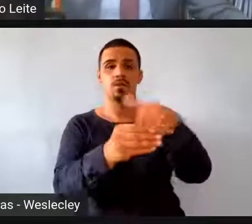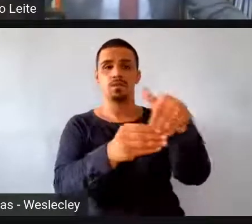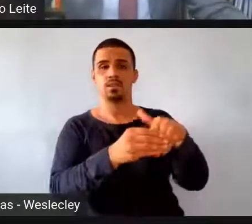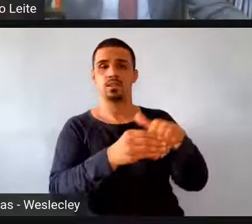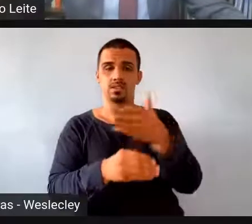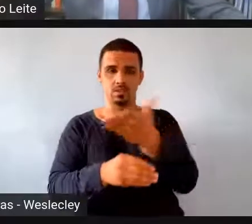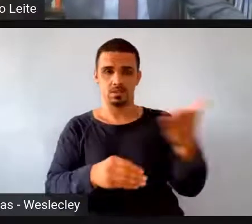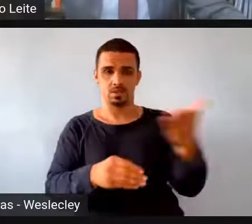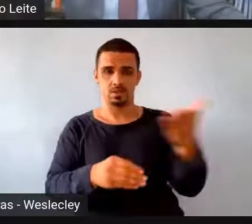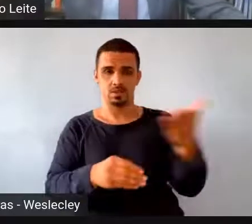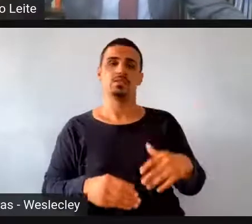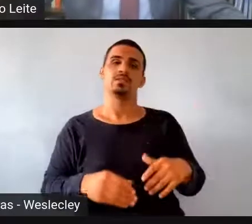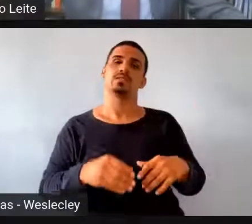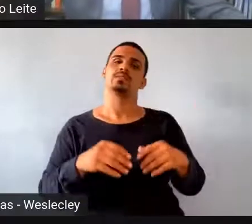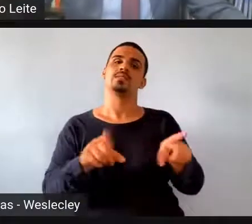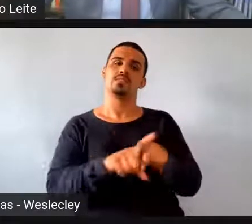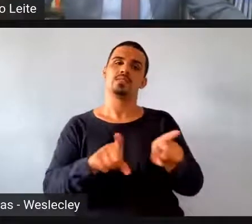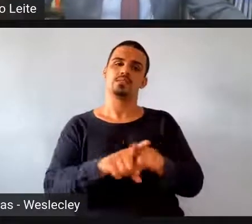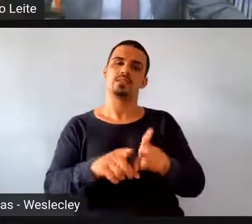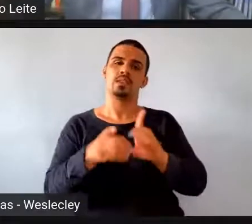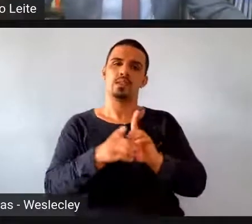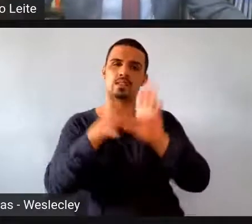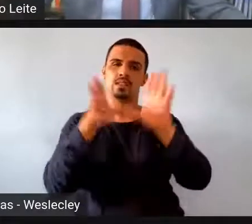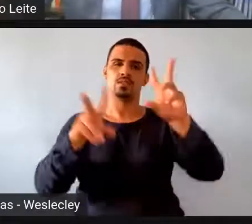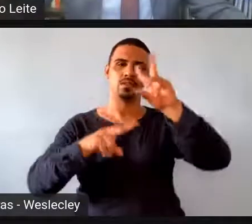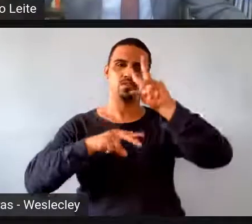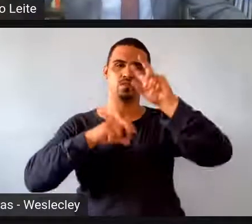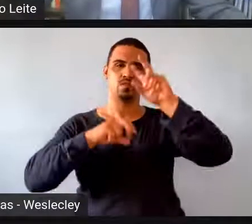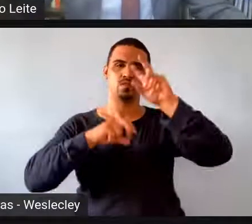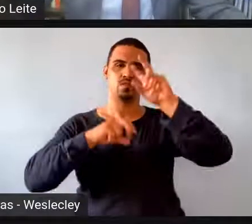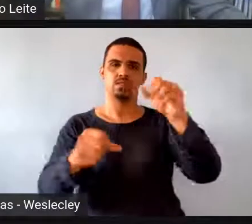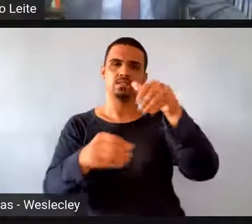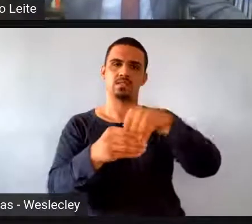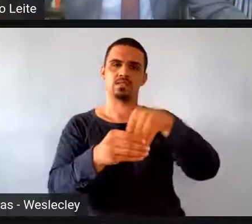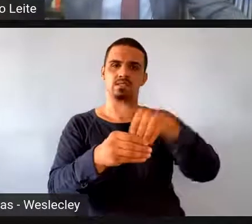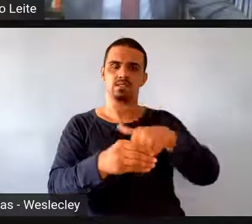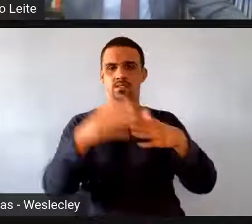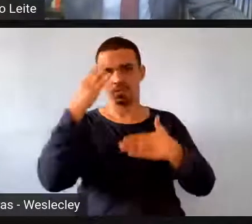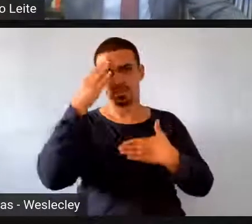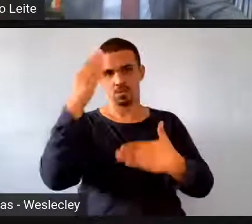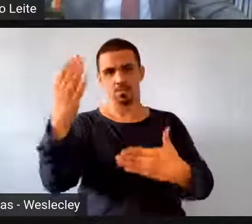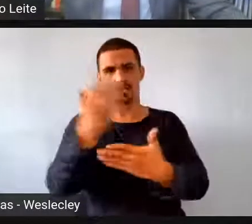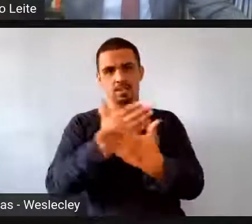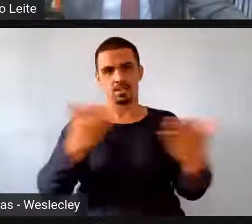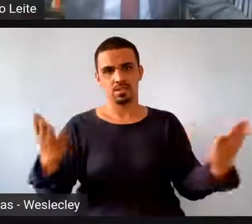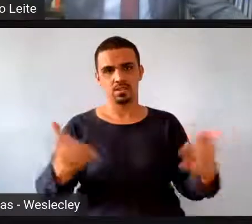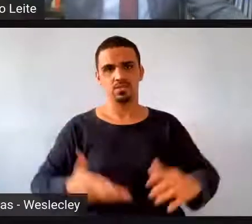nós e que a democracia saia fortalecida nestas eleições. Muito obrigado a todos.